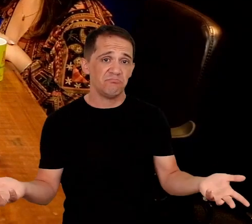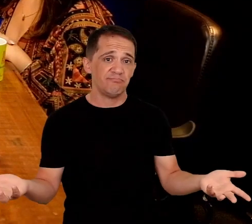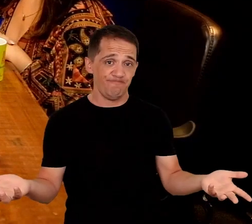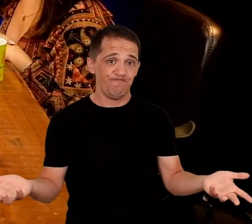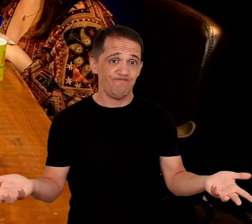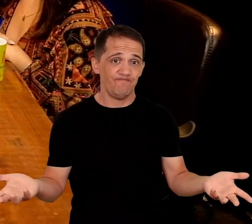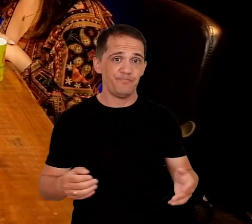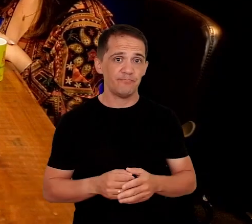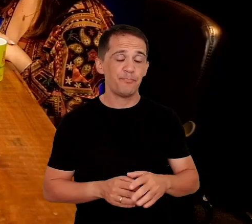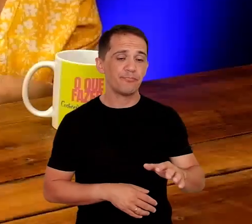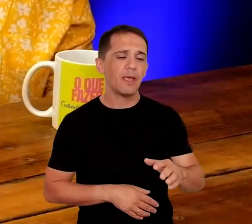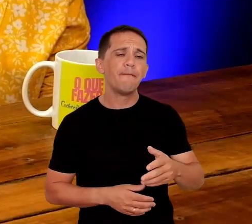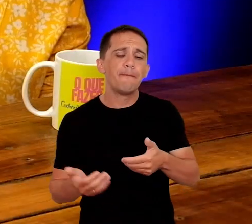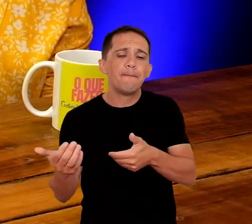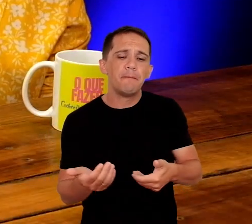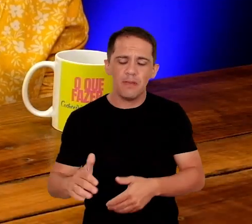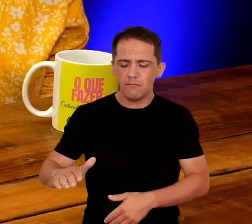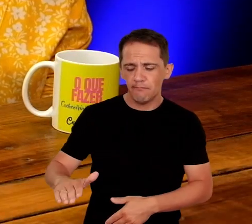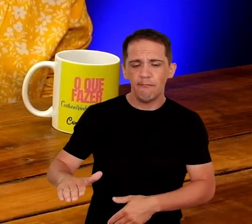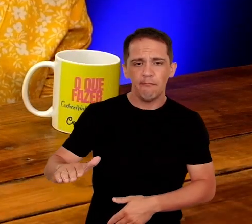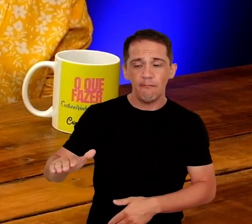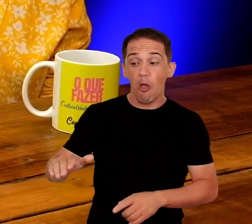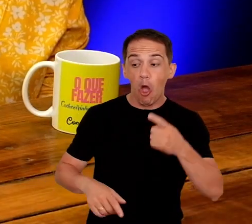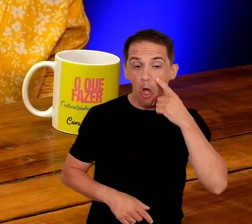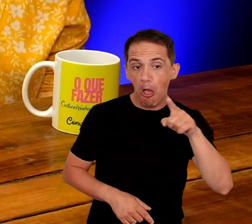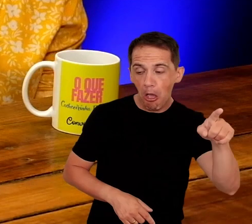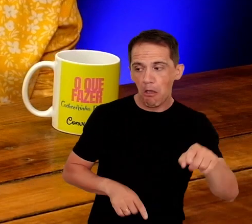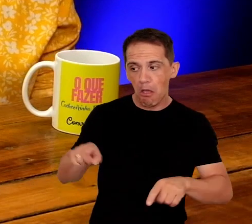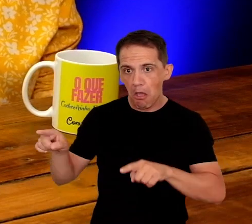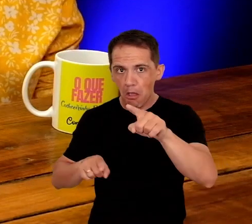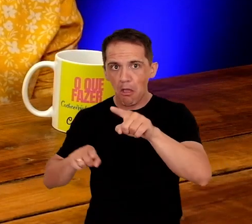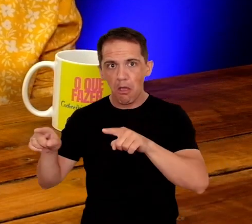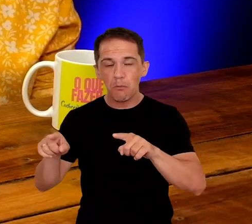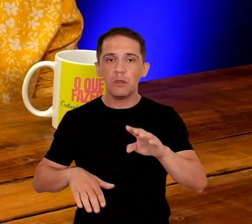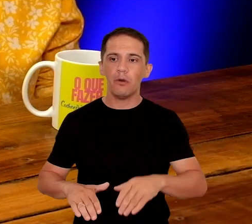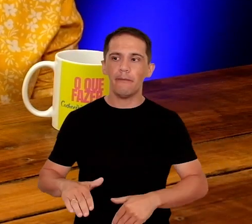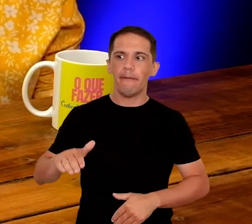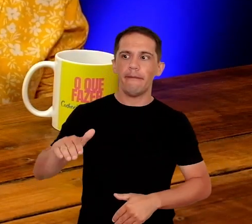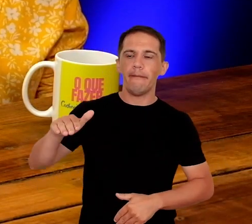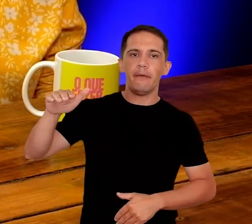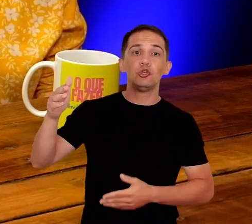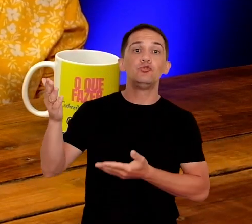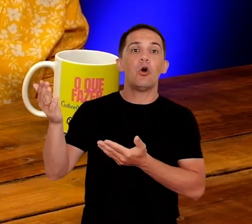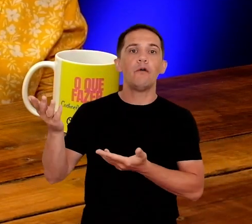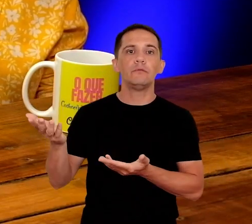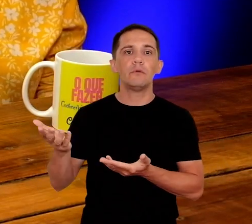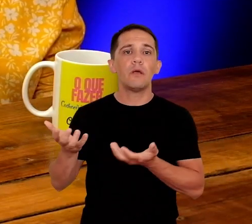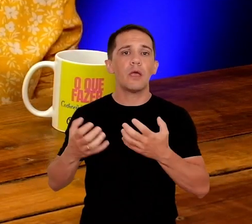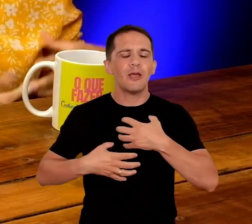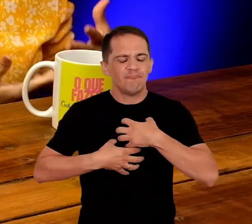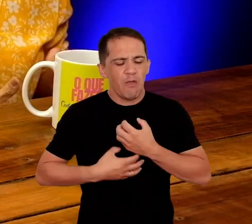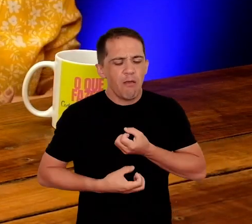daí, adolescente, tu precisa de uma comunicação, né? E não sei, bem às solitário vezes em alguns momentos. se sentem muito solitários, né?